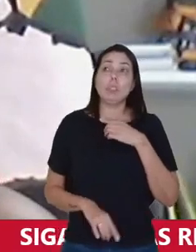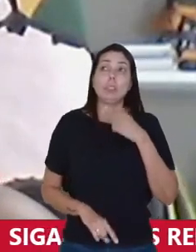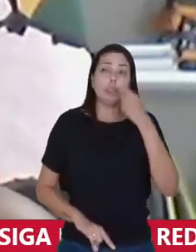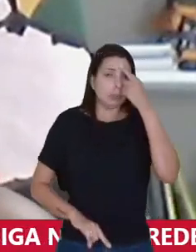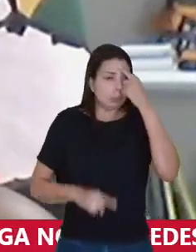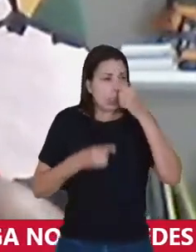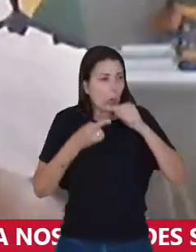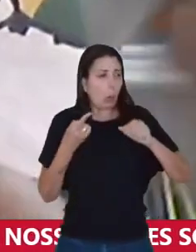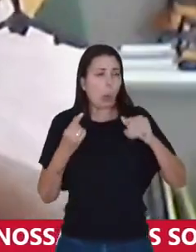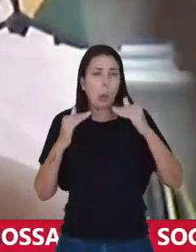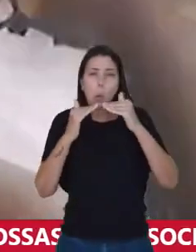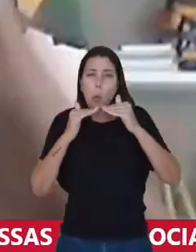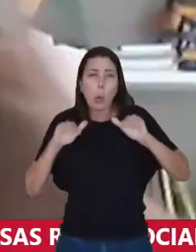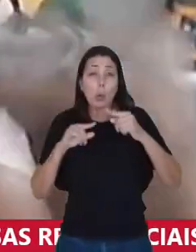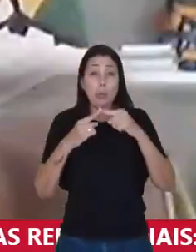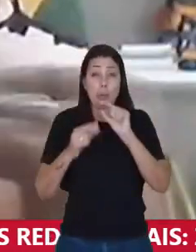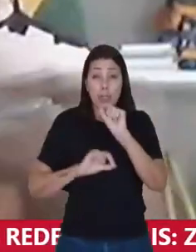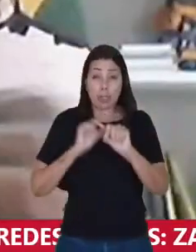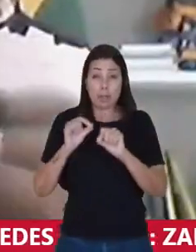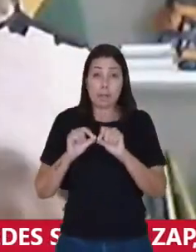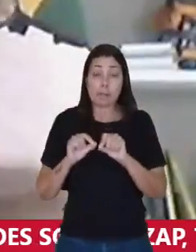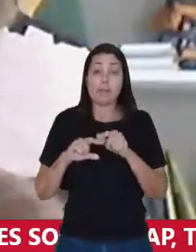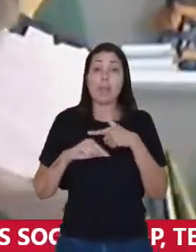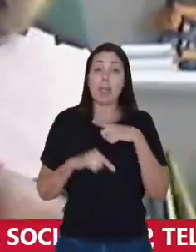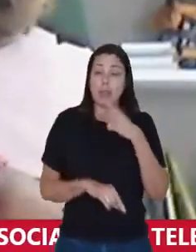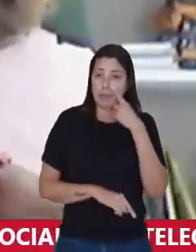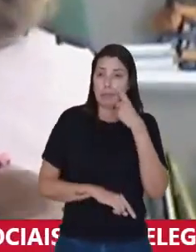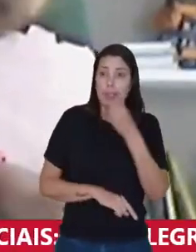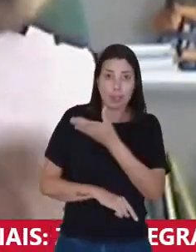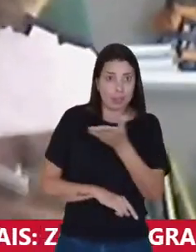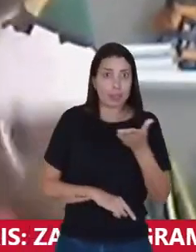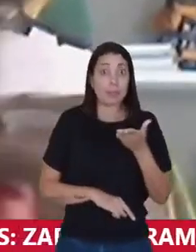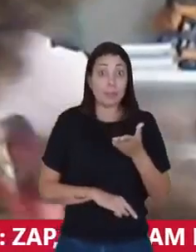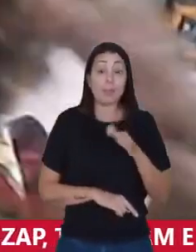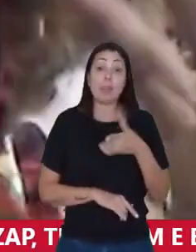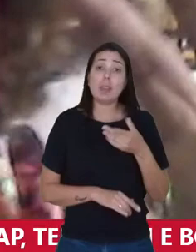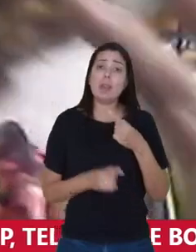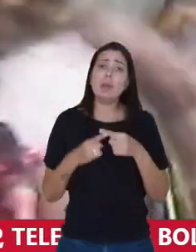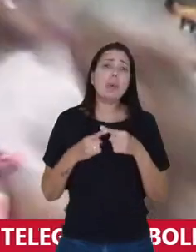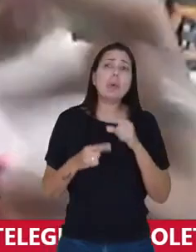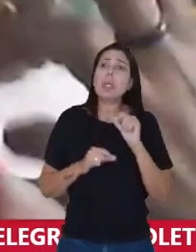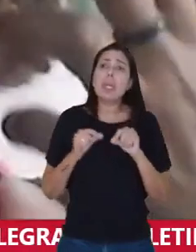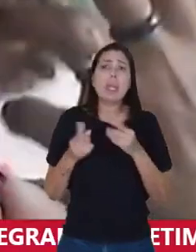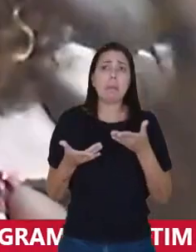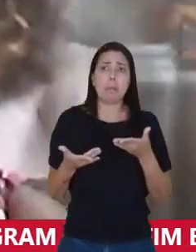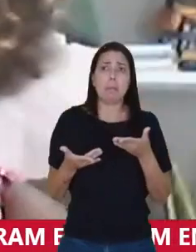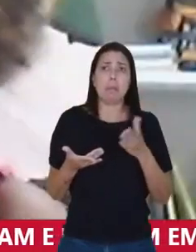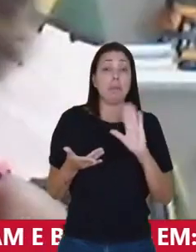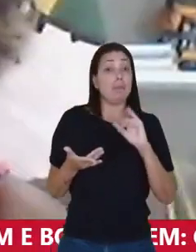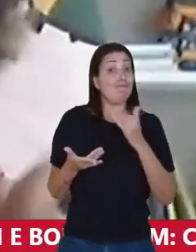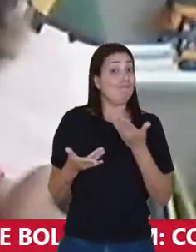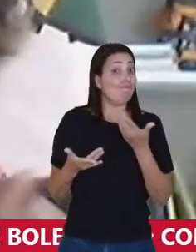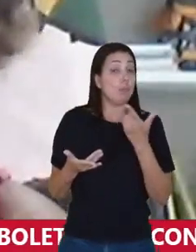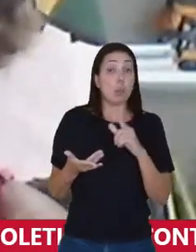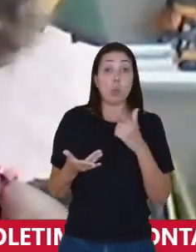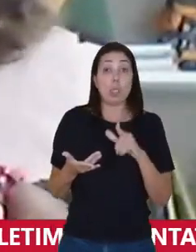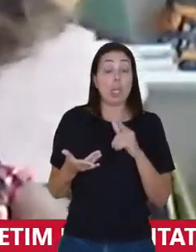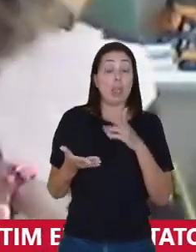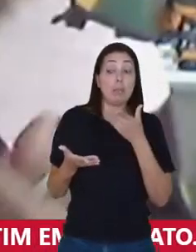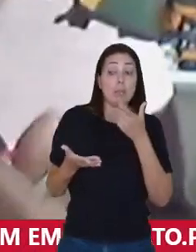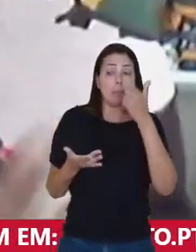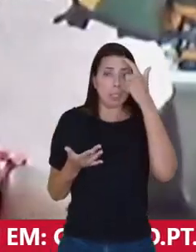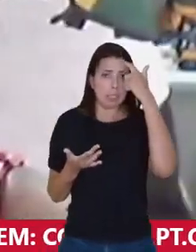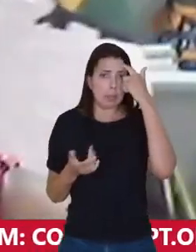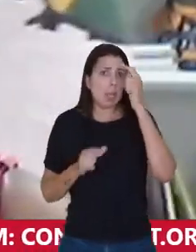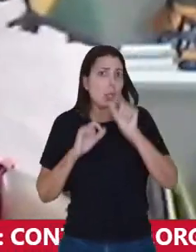uma sobreposição de interesses aí. Então, por que é isso? Porque a gente não tem uma leitura